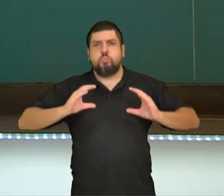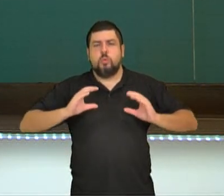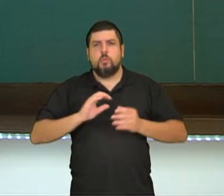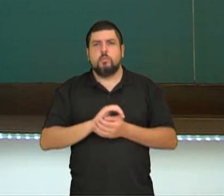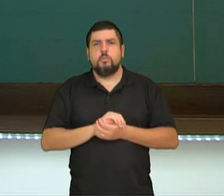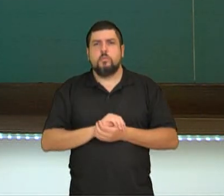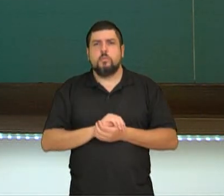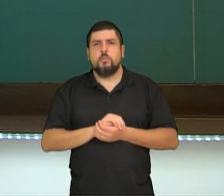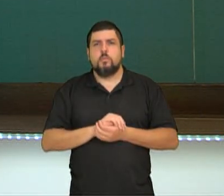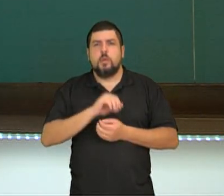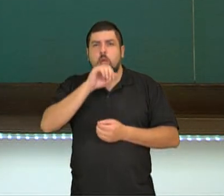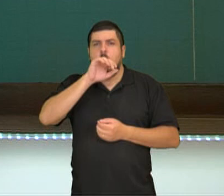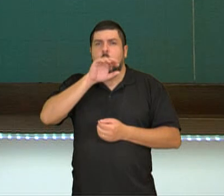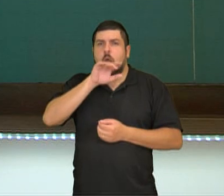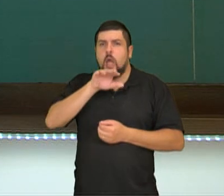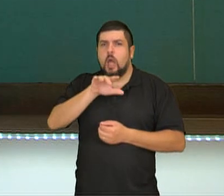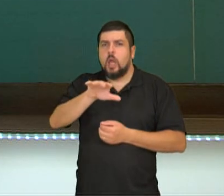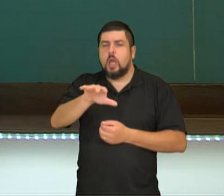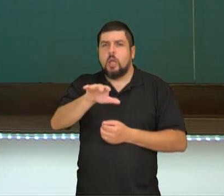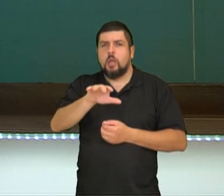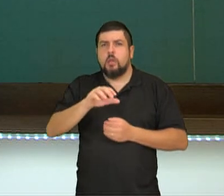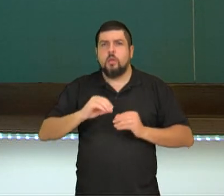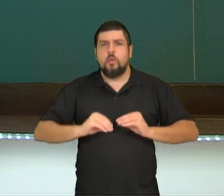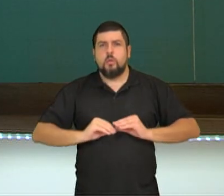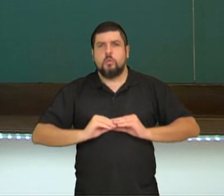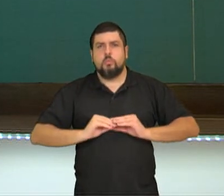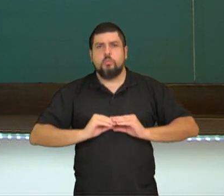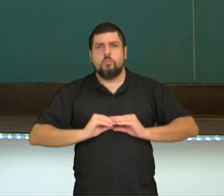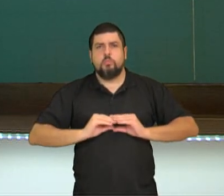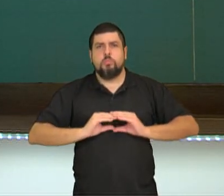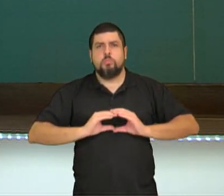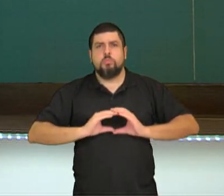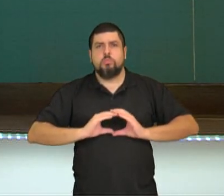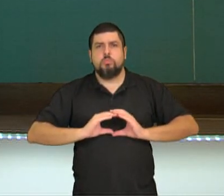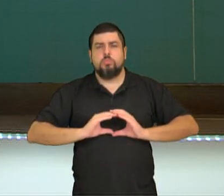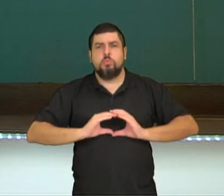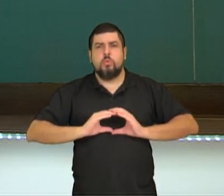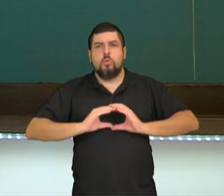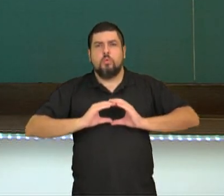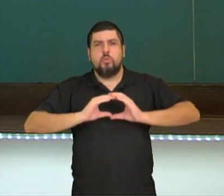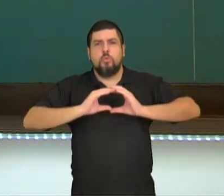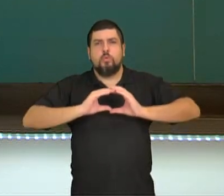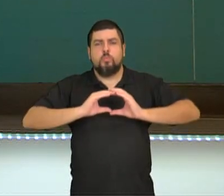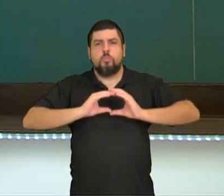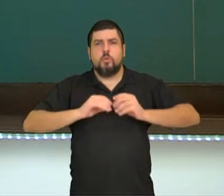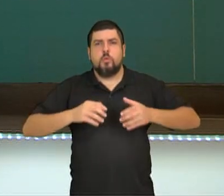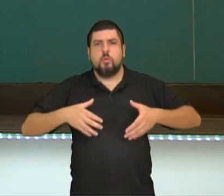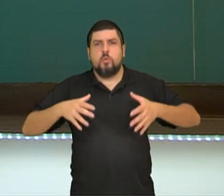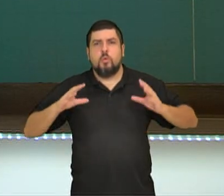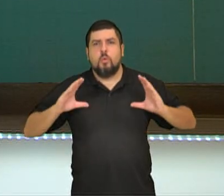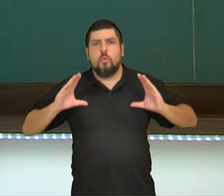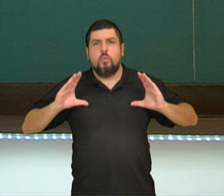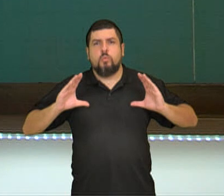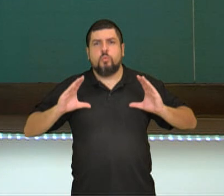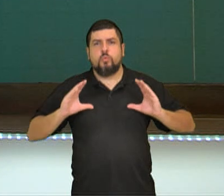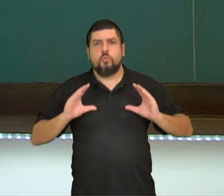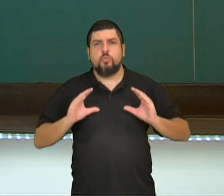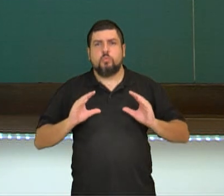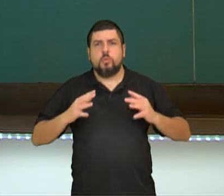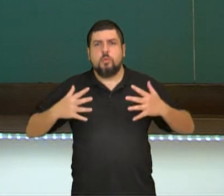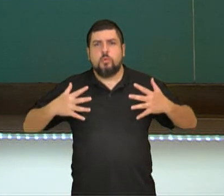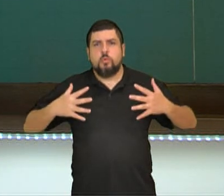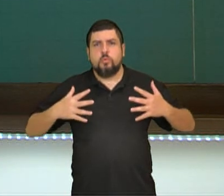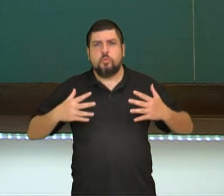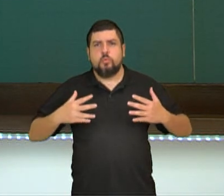Já na expiração, músculos todos, inclusive o diafragma, relaxam, volume da caixa torácica